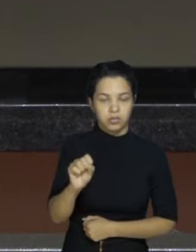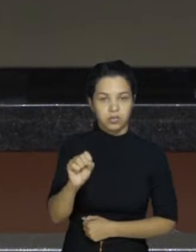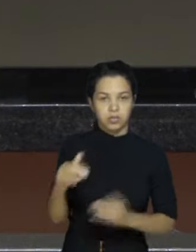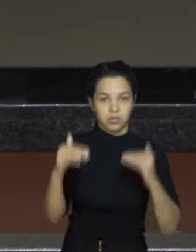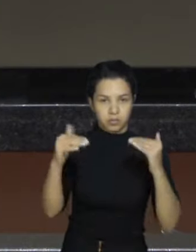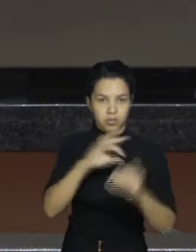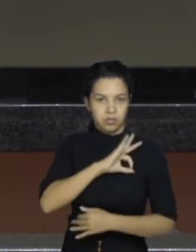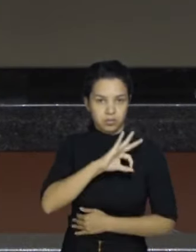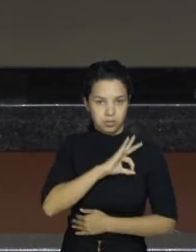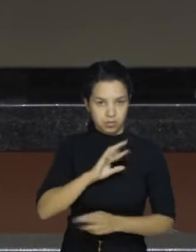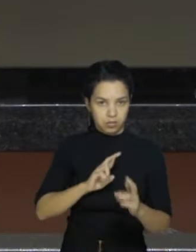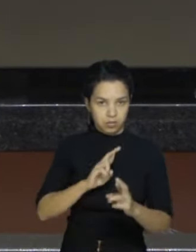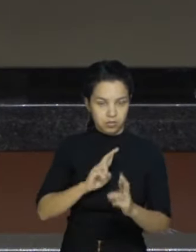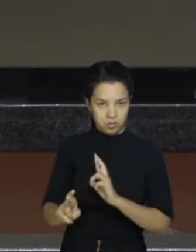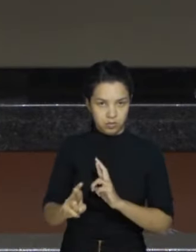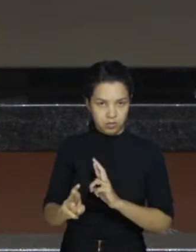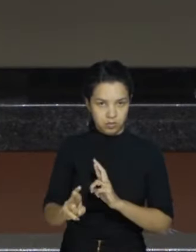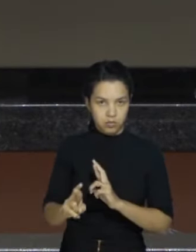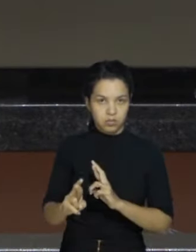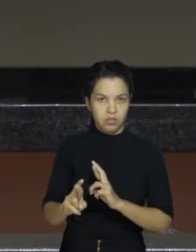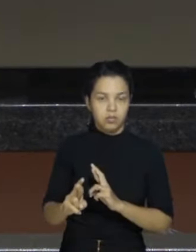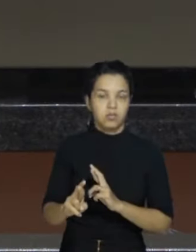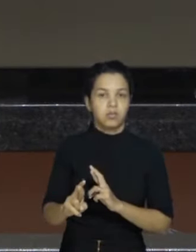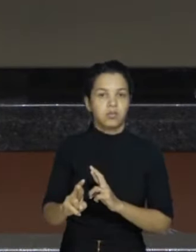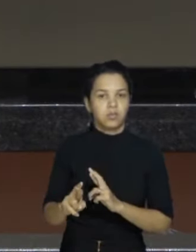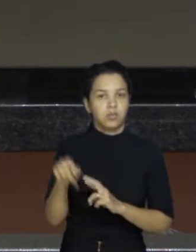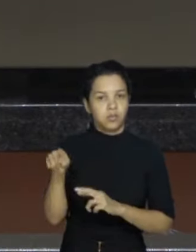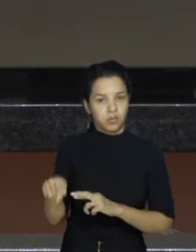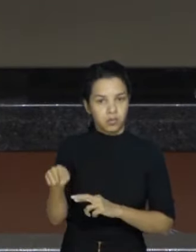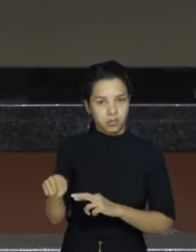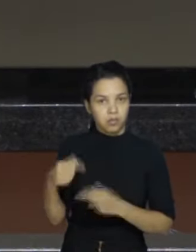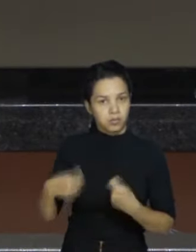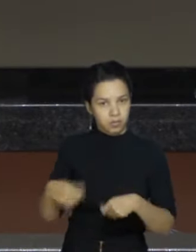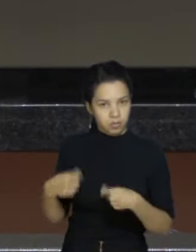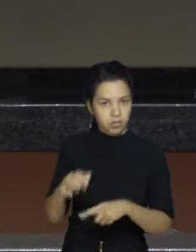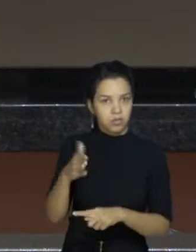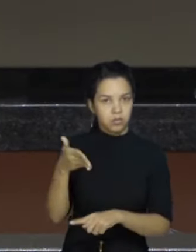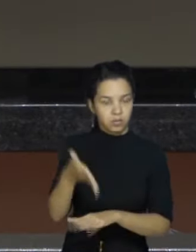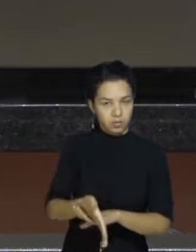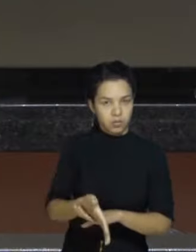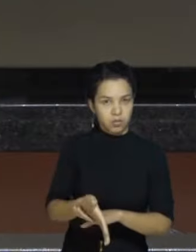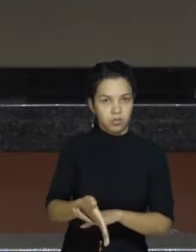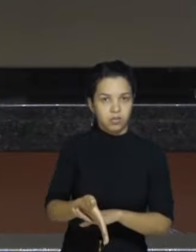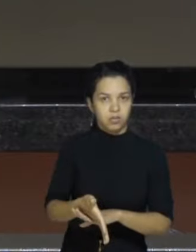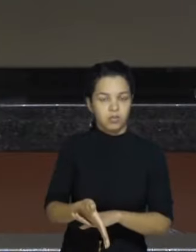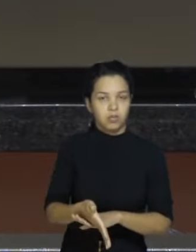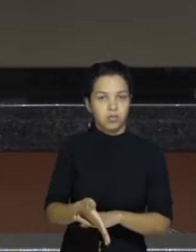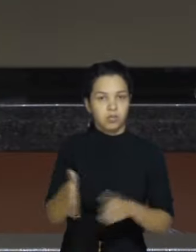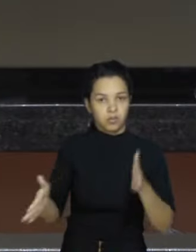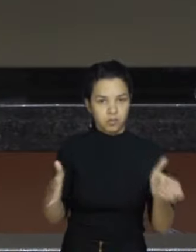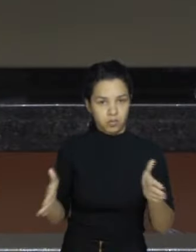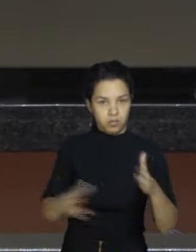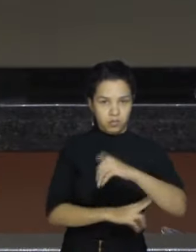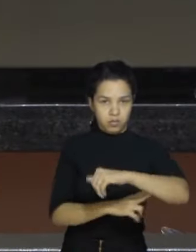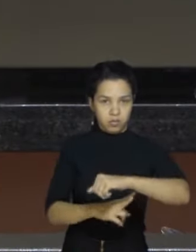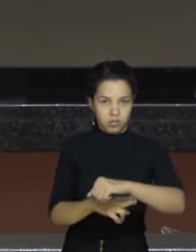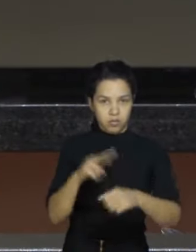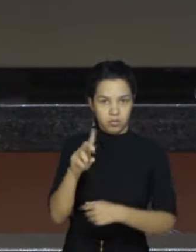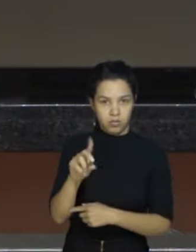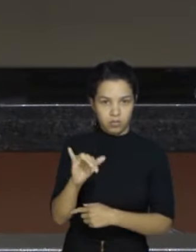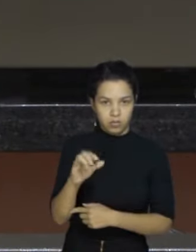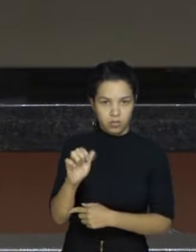Providência da cerca do Entroncamento da Avenida Caetano Silveira br-101 no viaduto de Jardim Eldorado município de